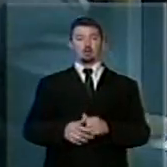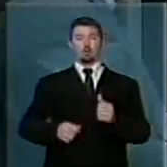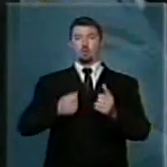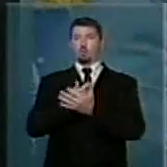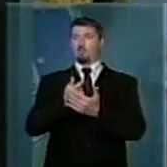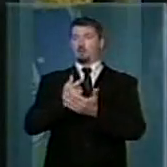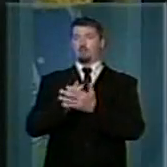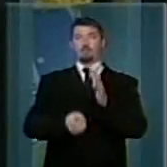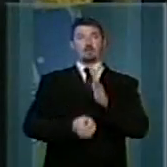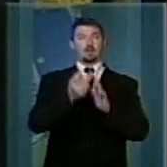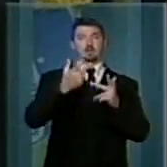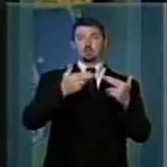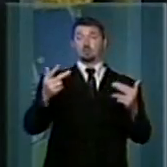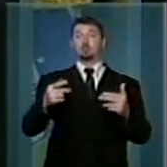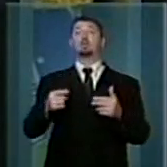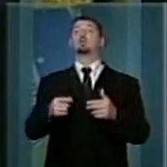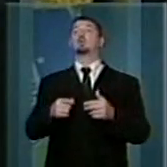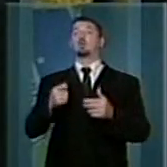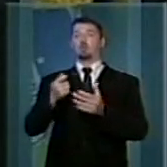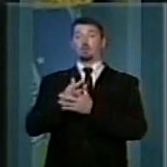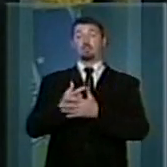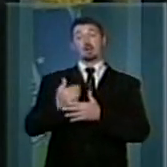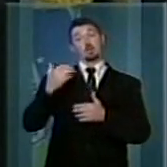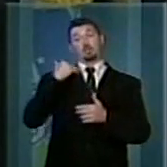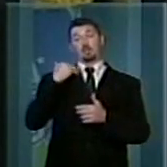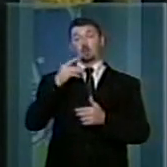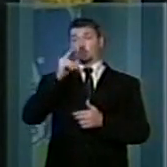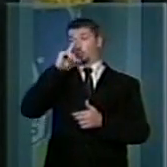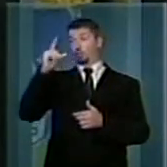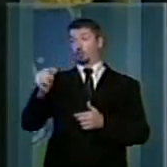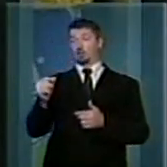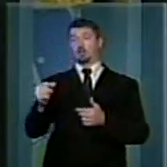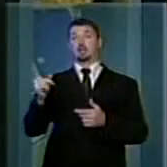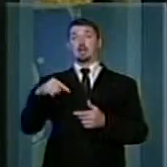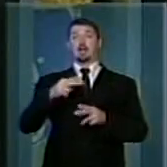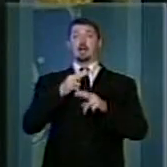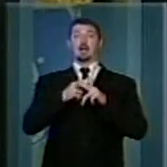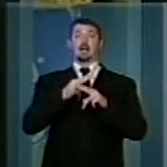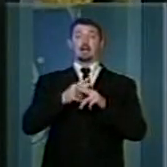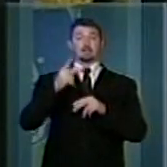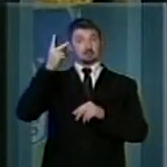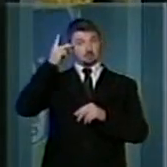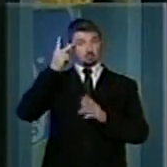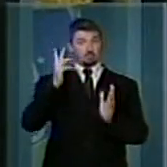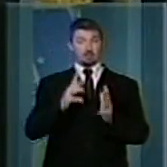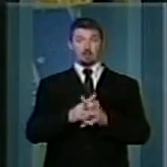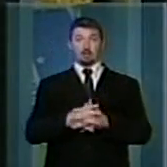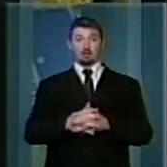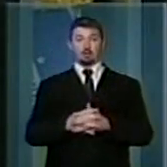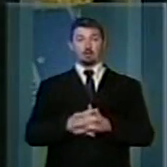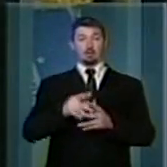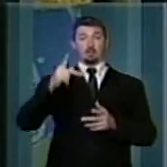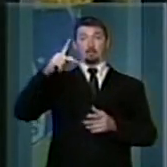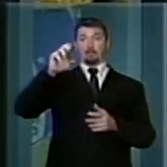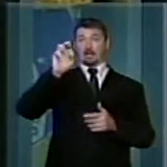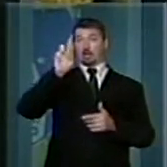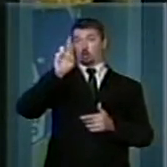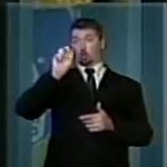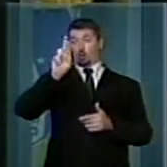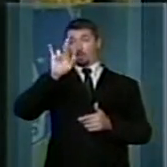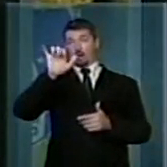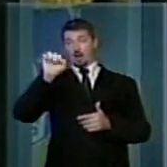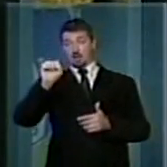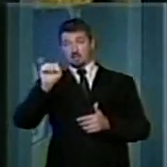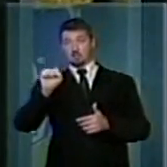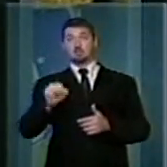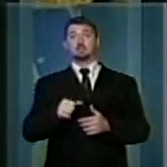e comprando um banco que os tucanos venderam, que foi a nossa Caixa no estado de São Paulo. A Petrobras